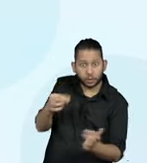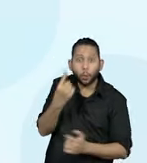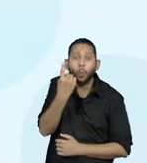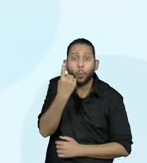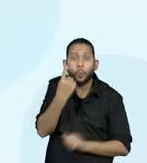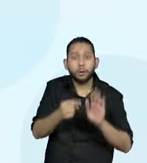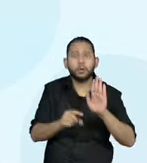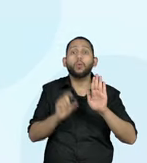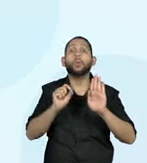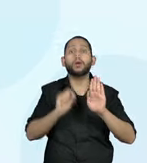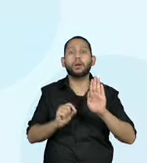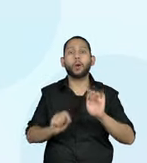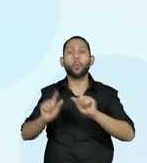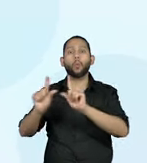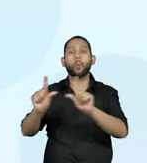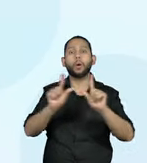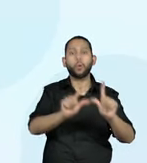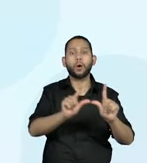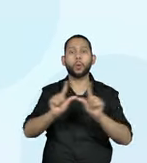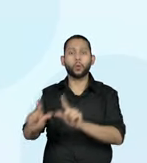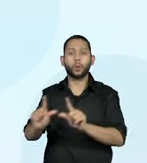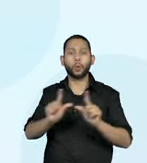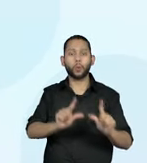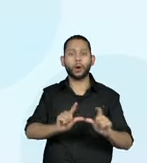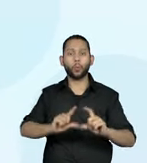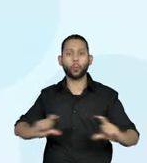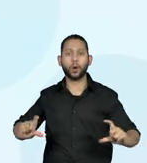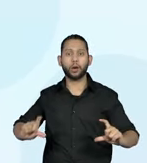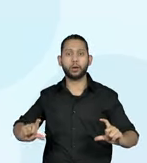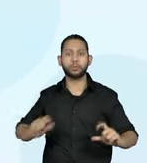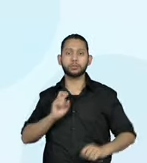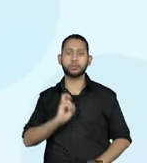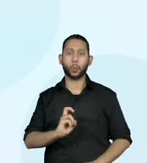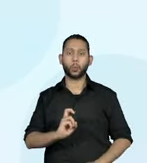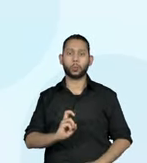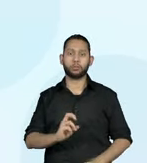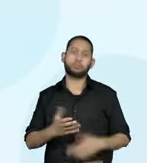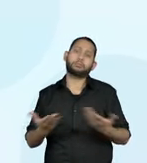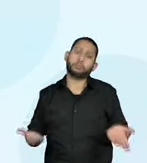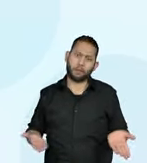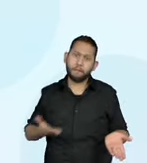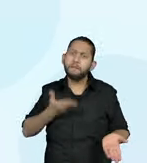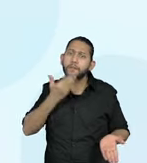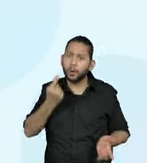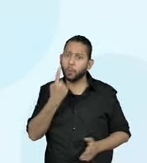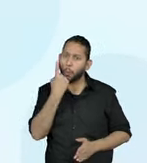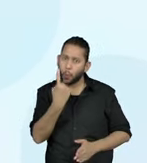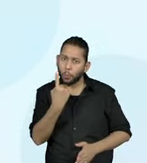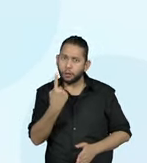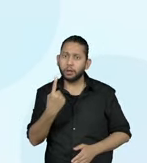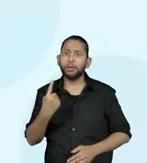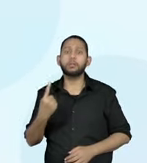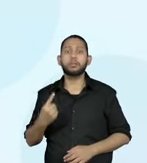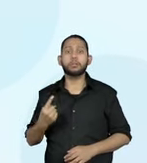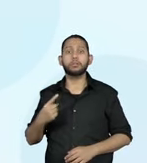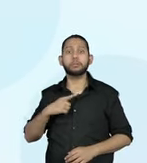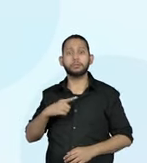vamos aqui, eu vou fazer a primeira estratégia para vocês, que é a estratégia bem fácil, né? Eu vou aqui, ó,